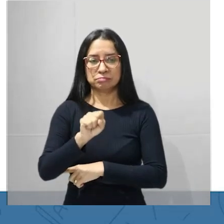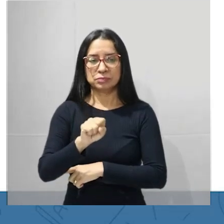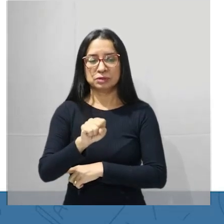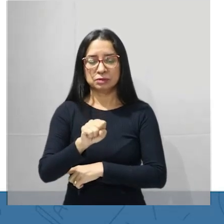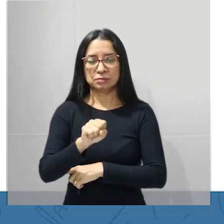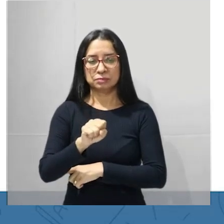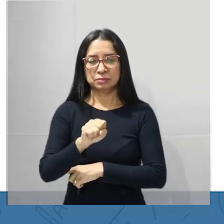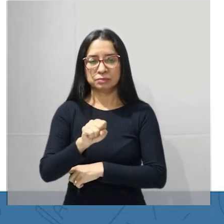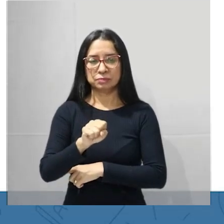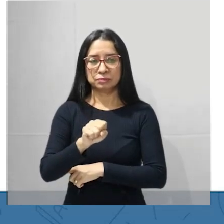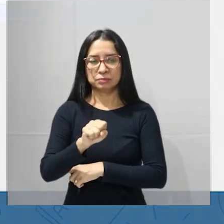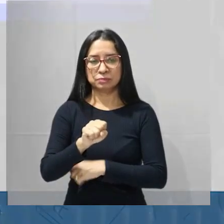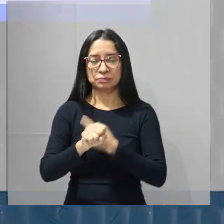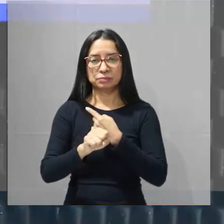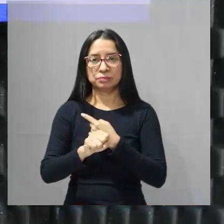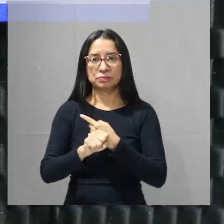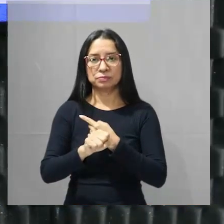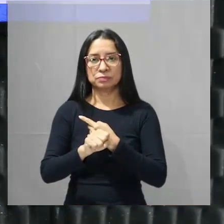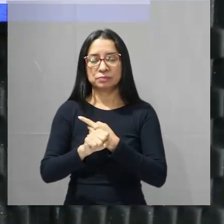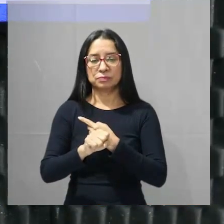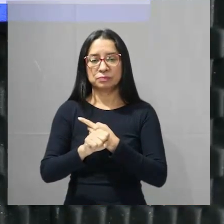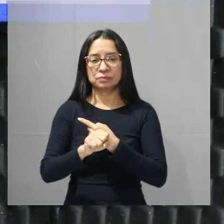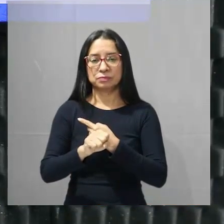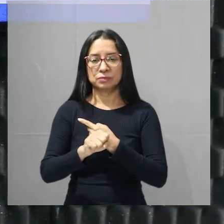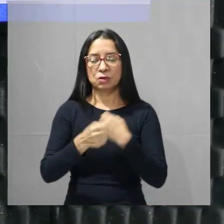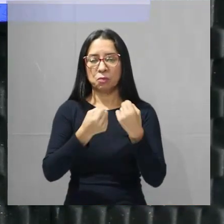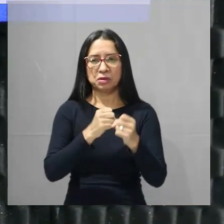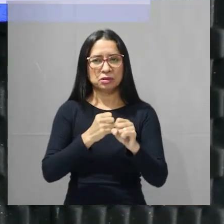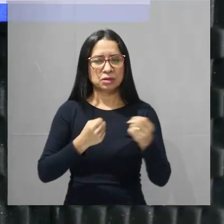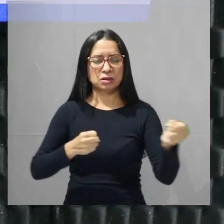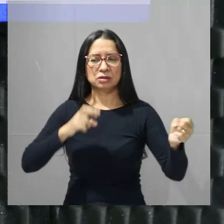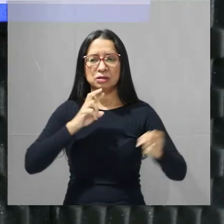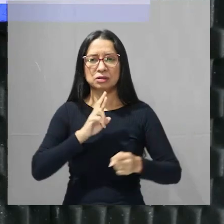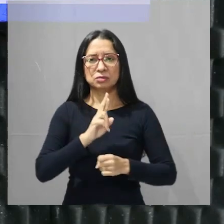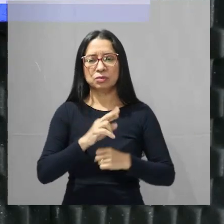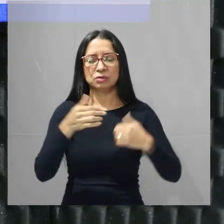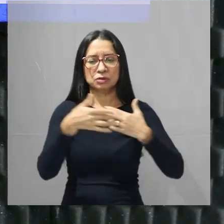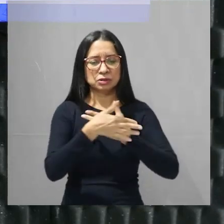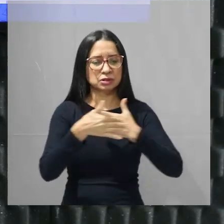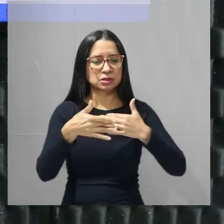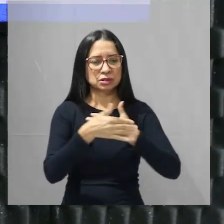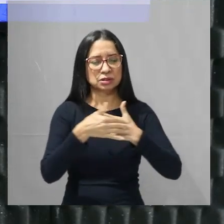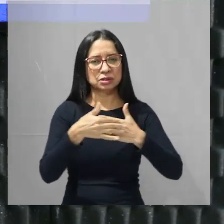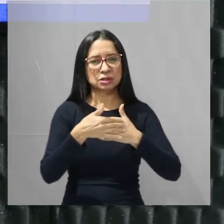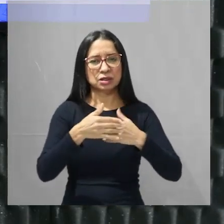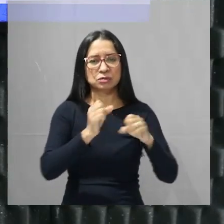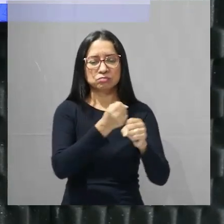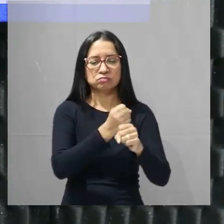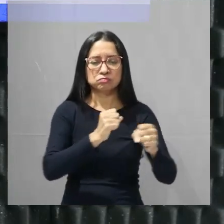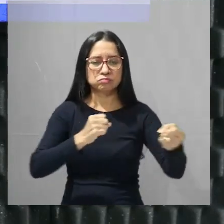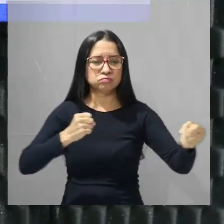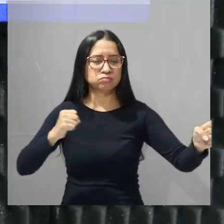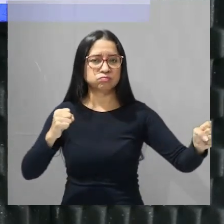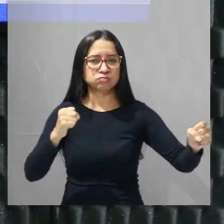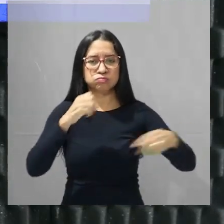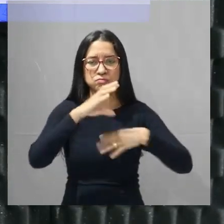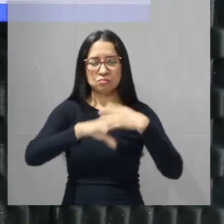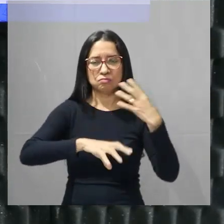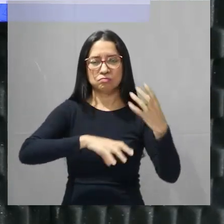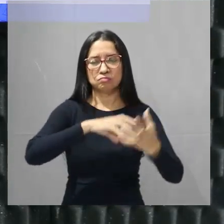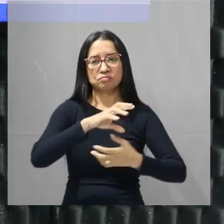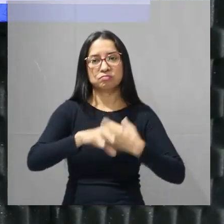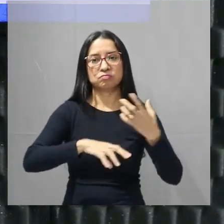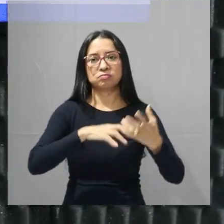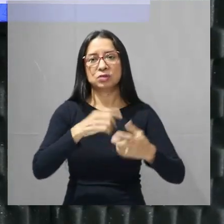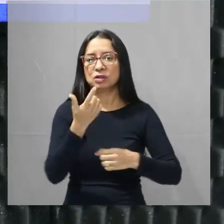né, galera? Muita atenção. Isso aqui é uma das grandes consequências de cidades macrocéfalas, que vai ser o crescimento de áreas periféricas